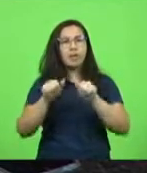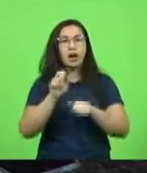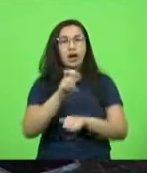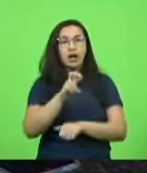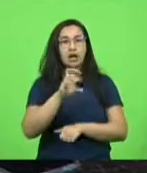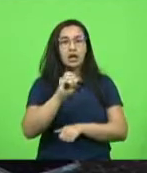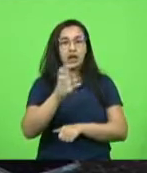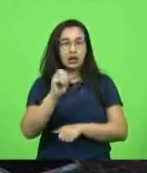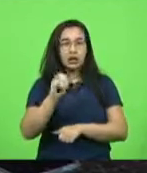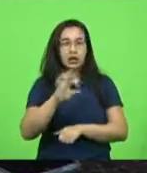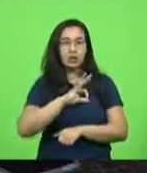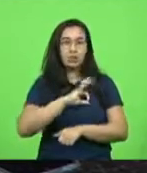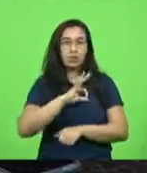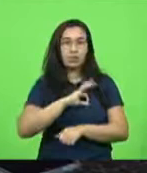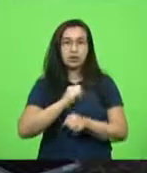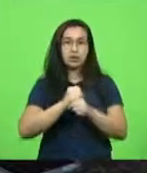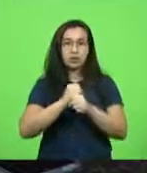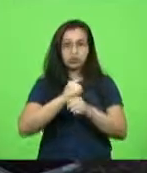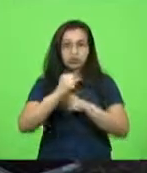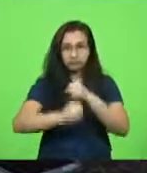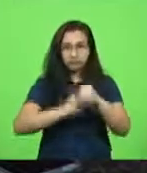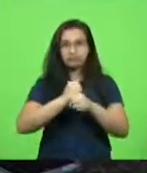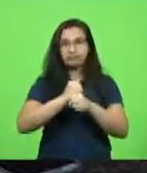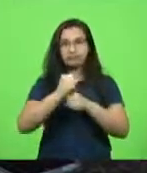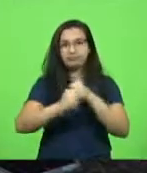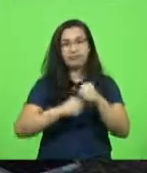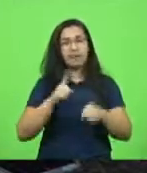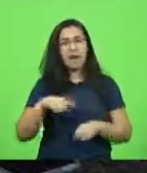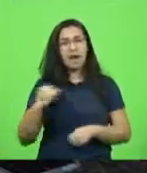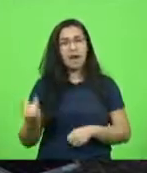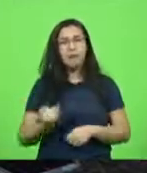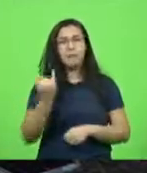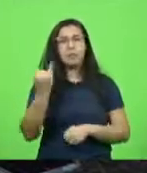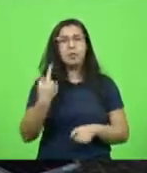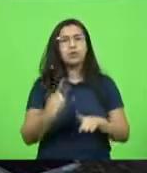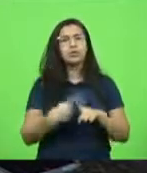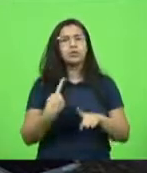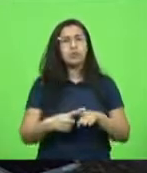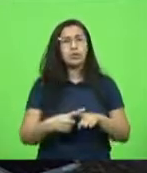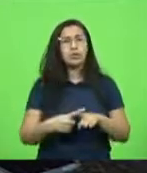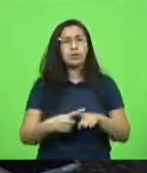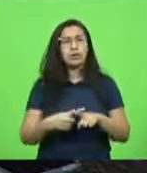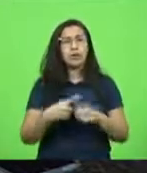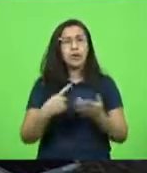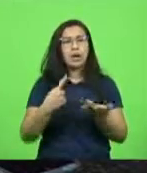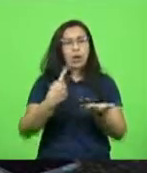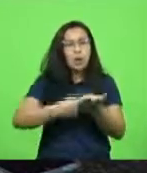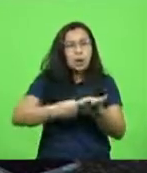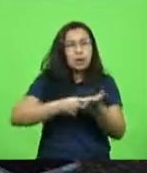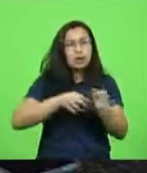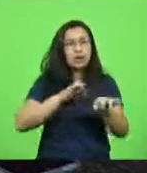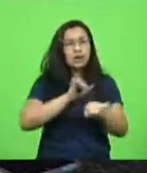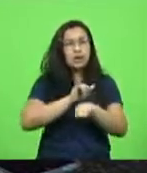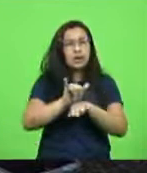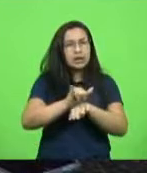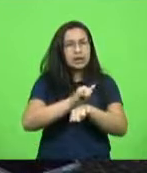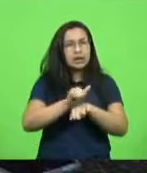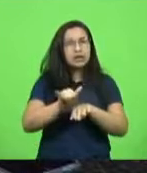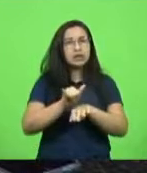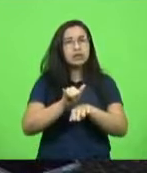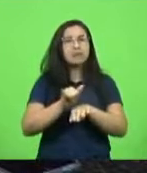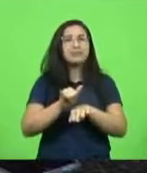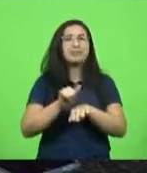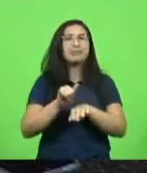500 policiais por ano por que que eu digo que isso é importante se e é que existe um planejamento estratégico para se